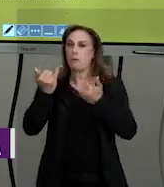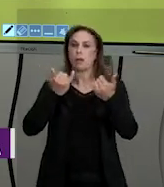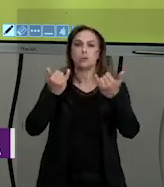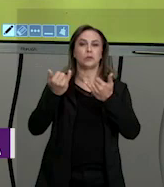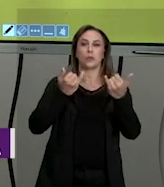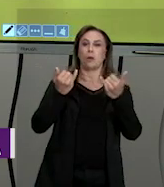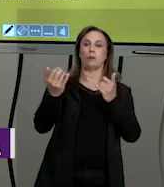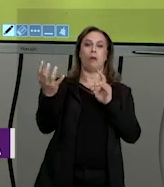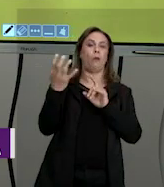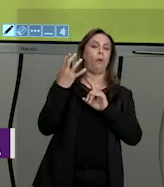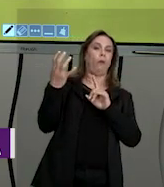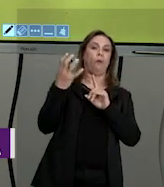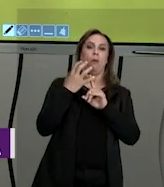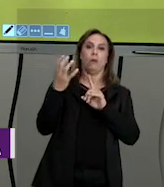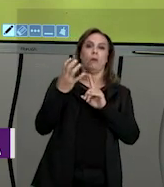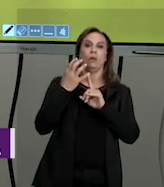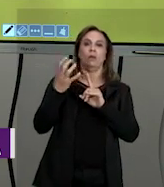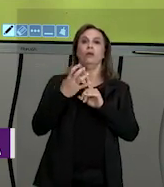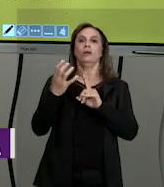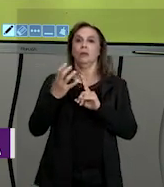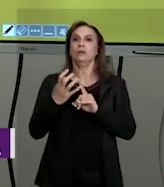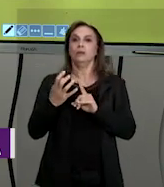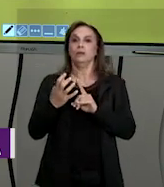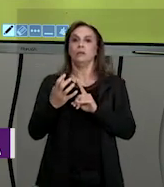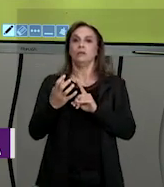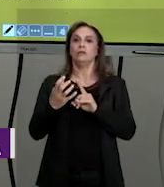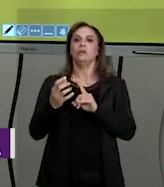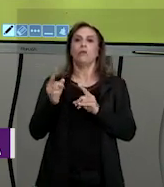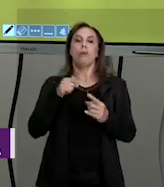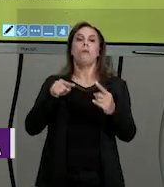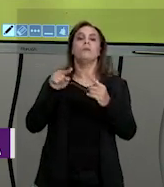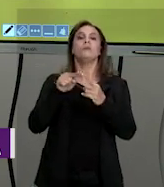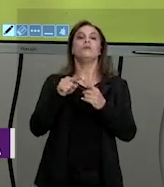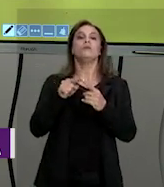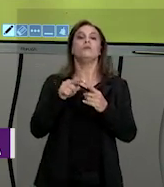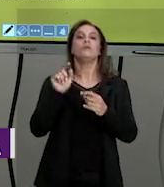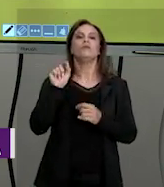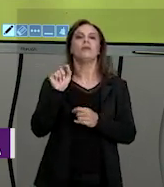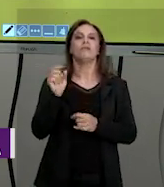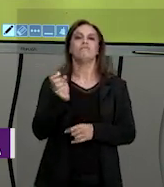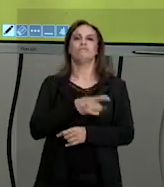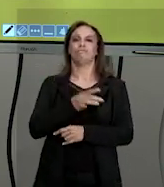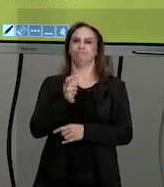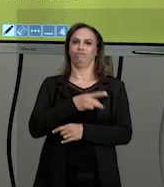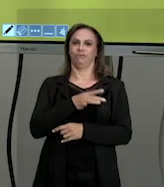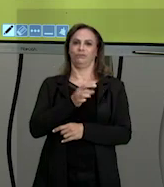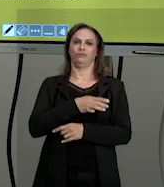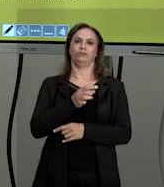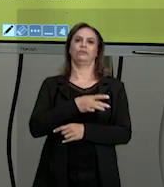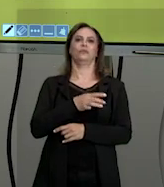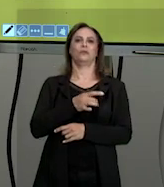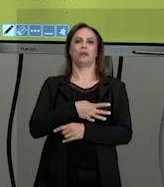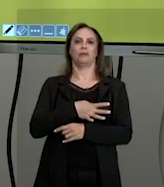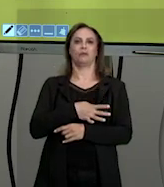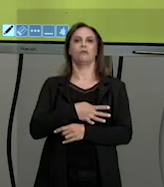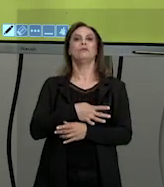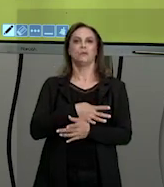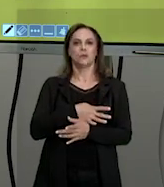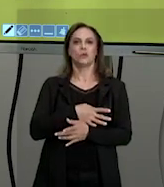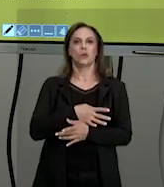são sensacionalistas e ficam com essa hesitação vacinal, né? E isso atrapalha